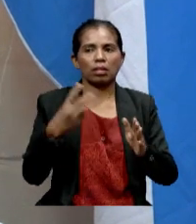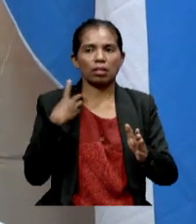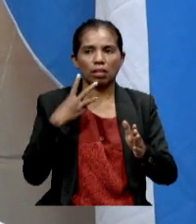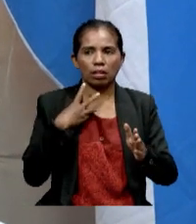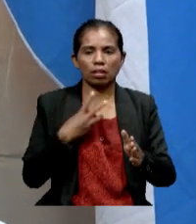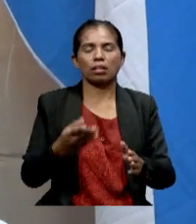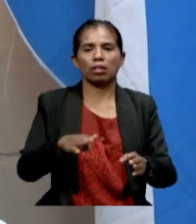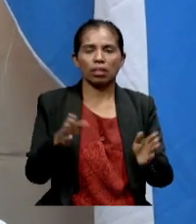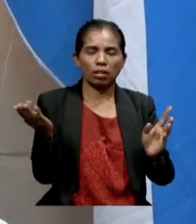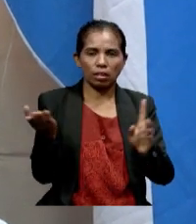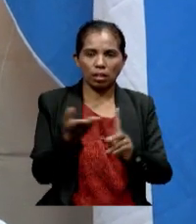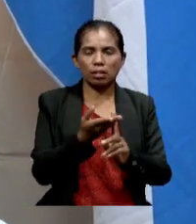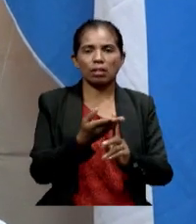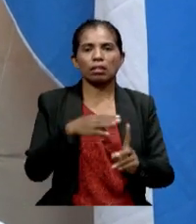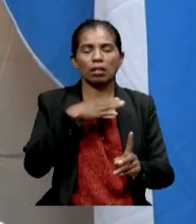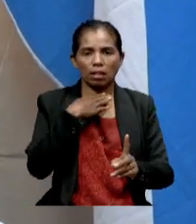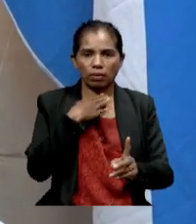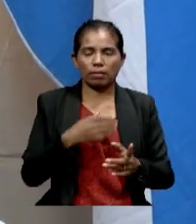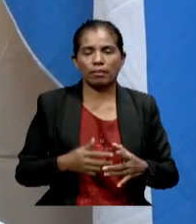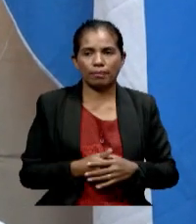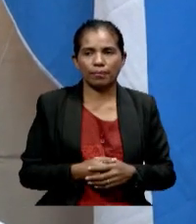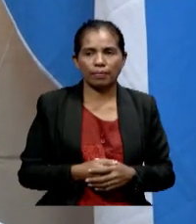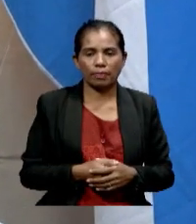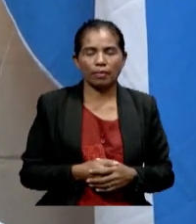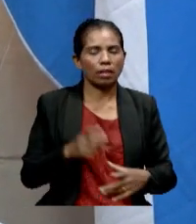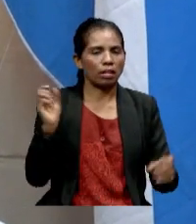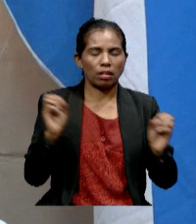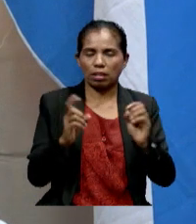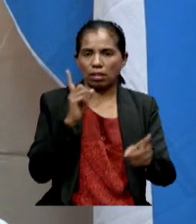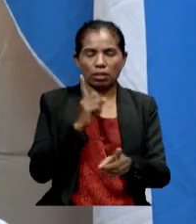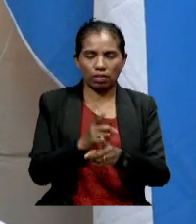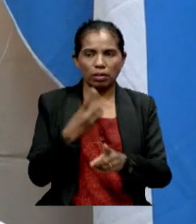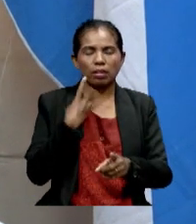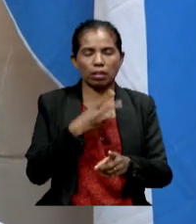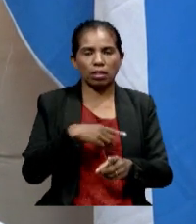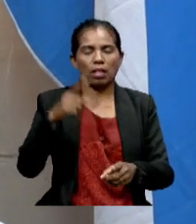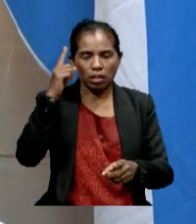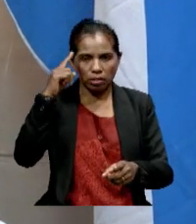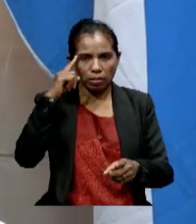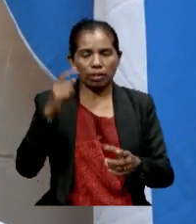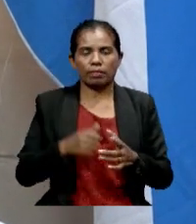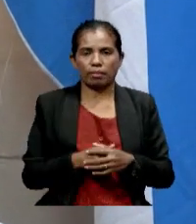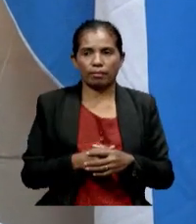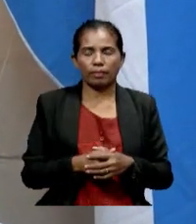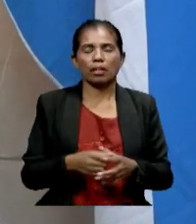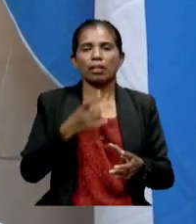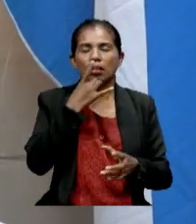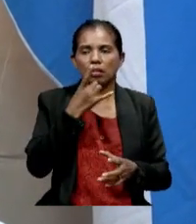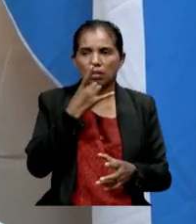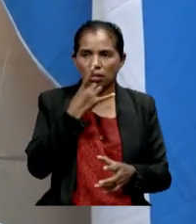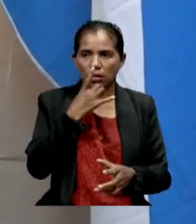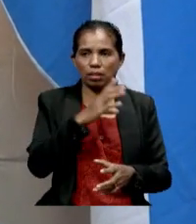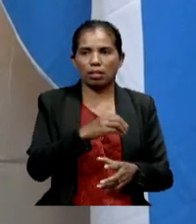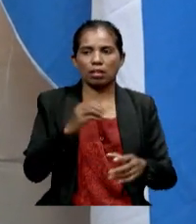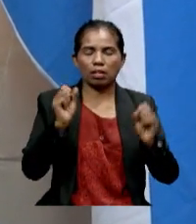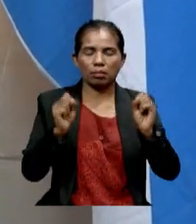sir na kakoro, o tarife de nebe makas. La justo quando ita hanoi ni kata ga eletricidade, para